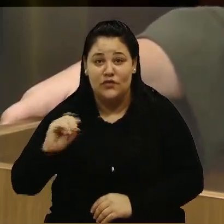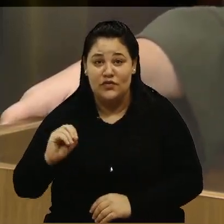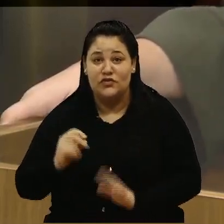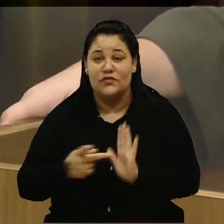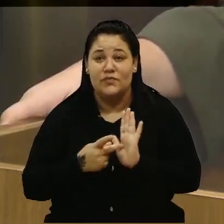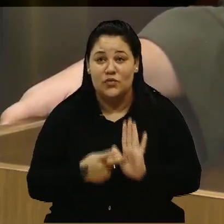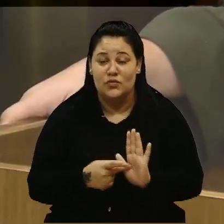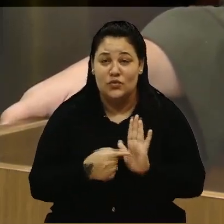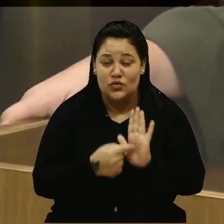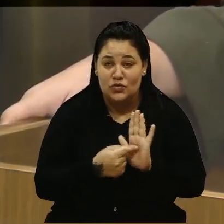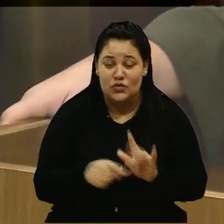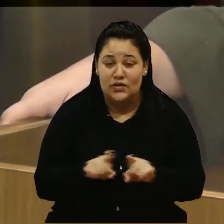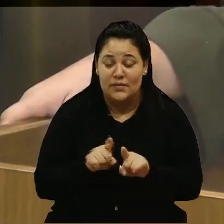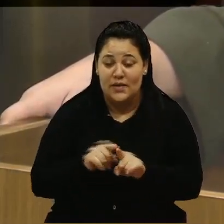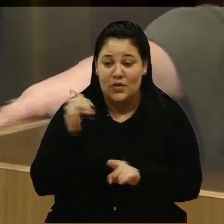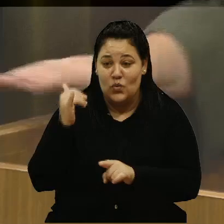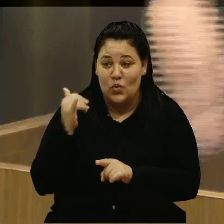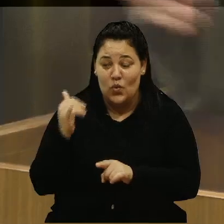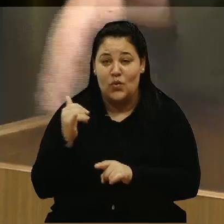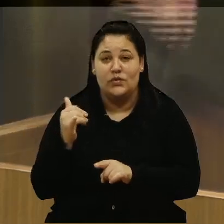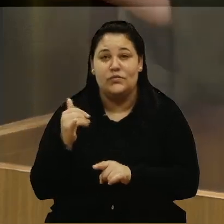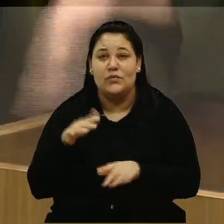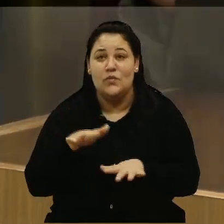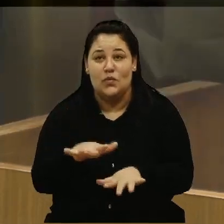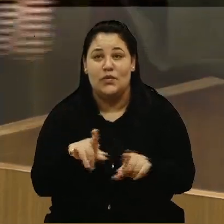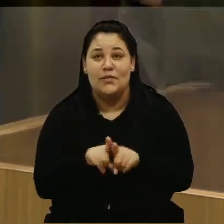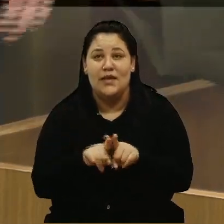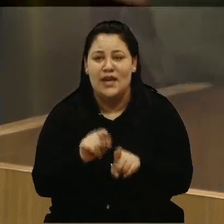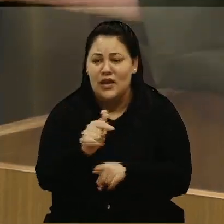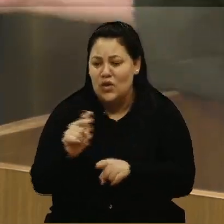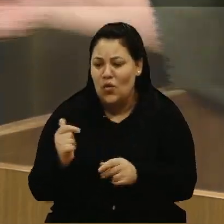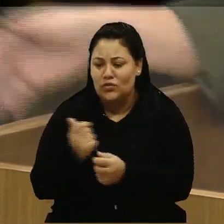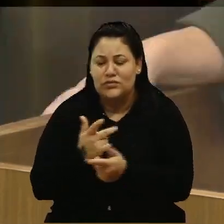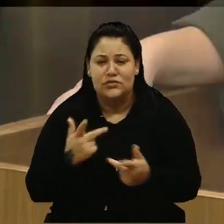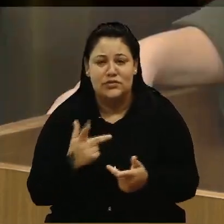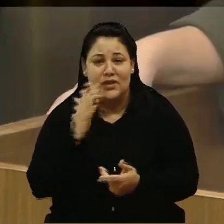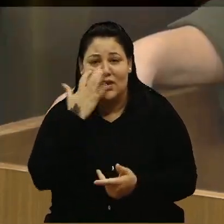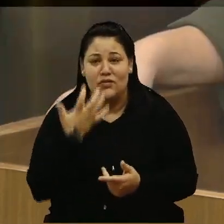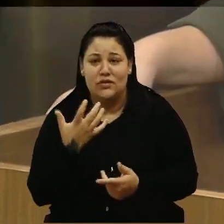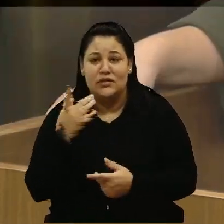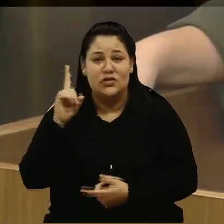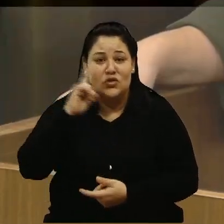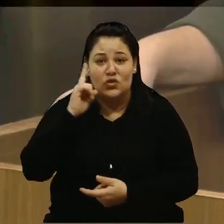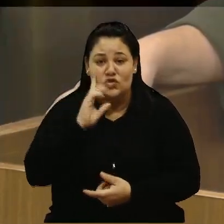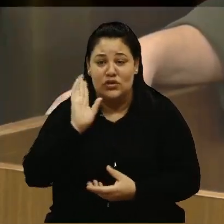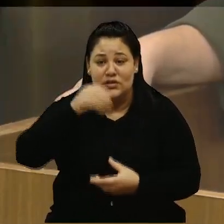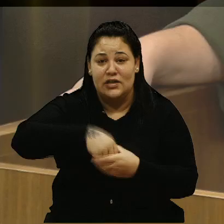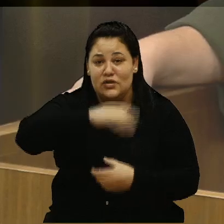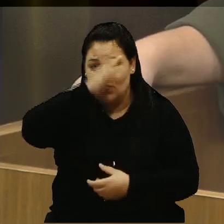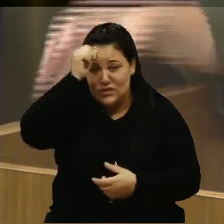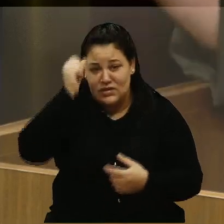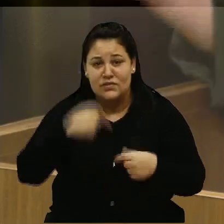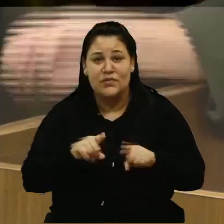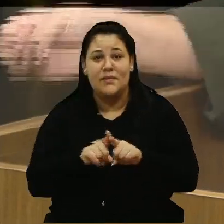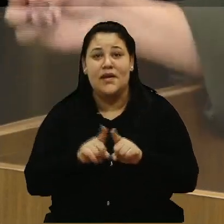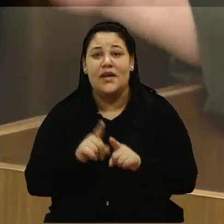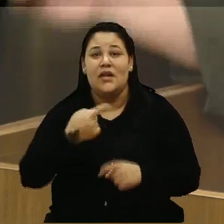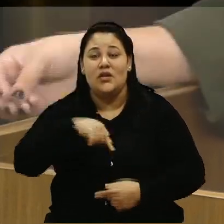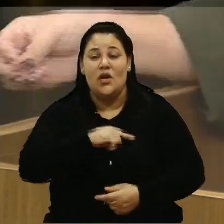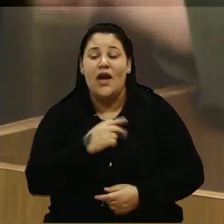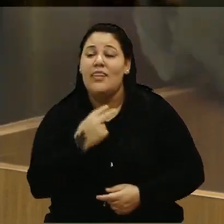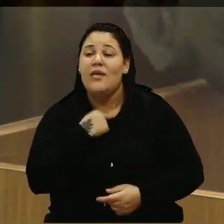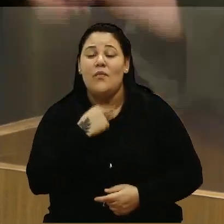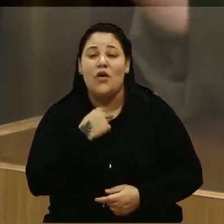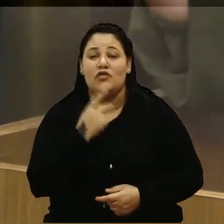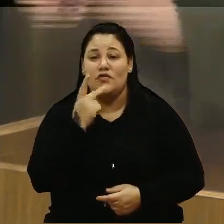da passagem do transporte público e tantas outras coisas que vêm acontecendo no nosso município. E a gente não pode